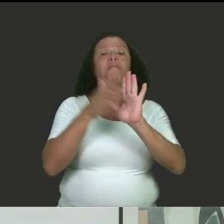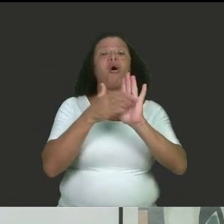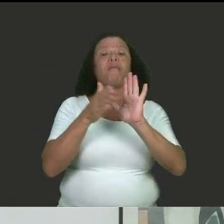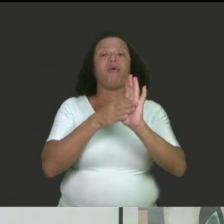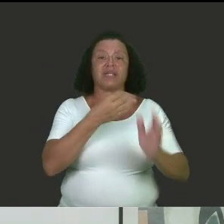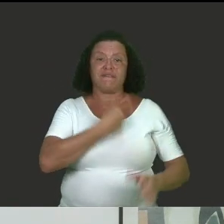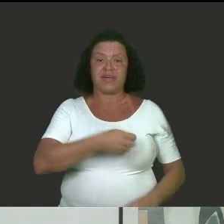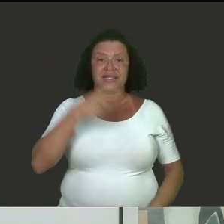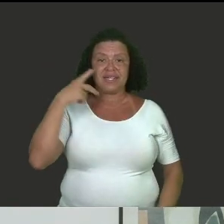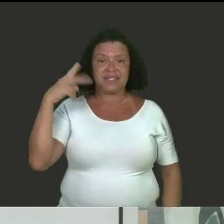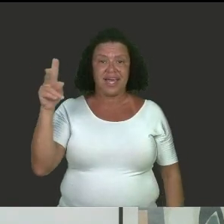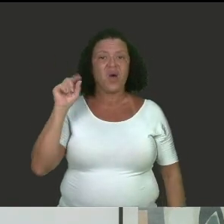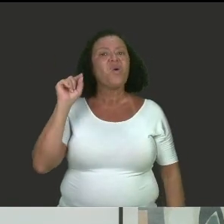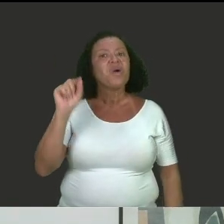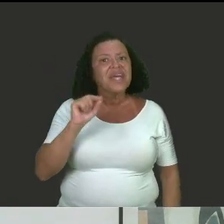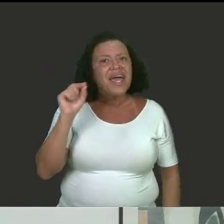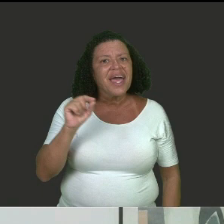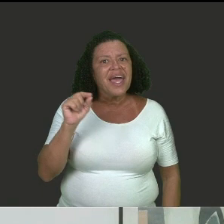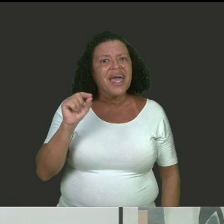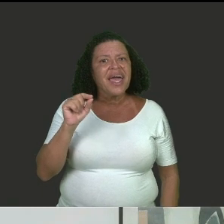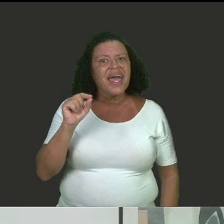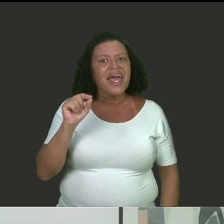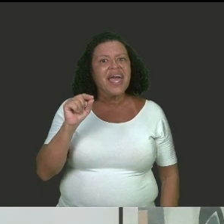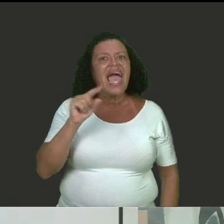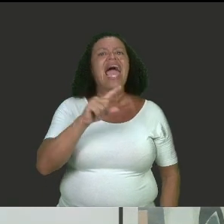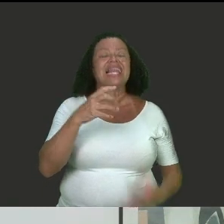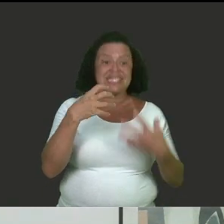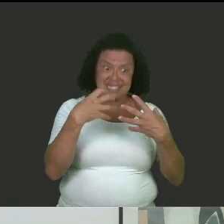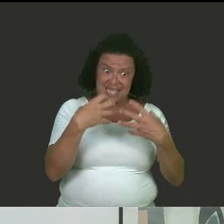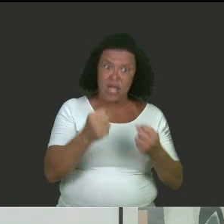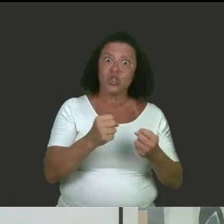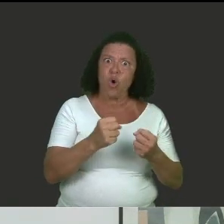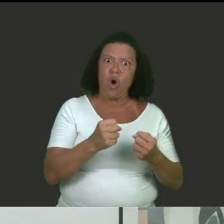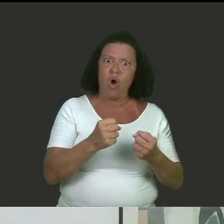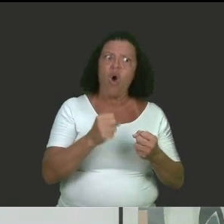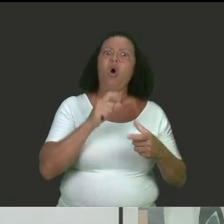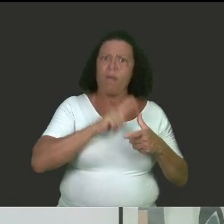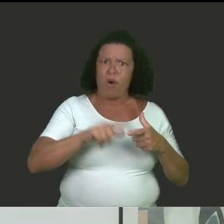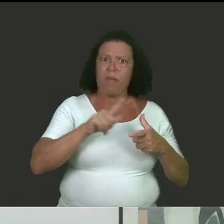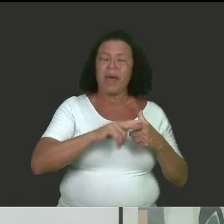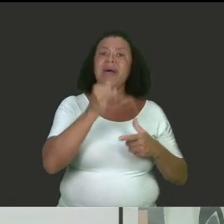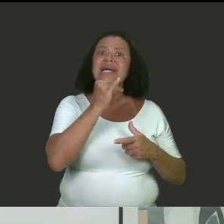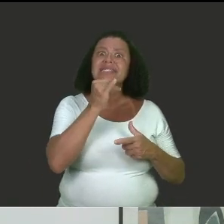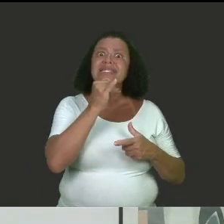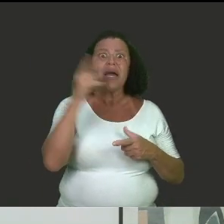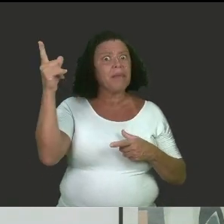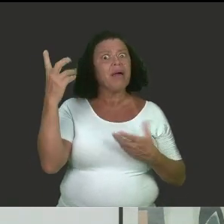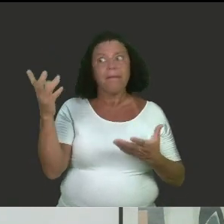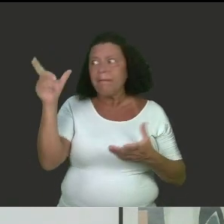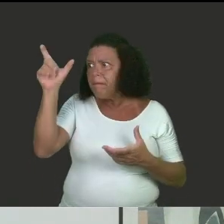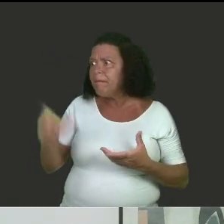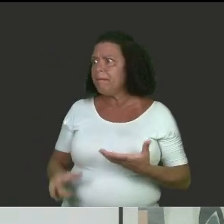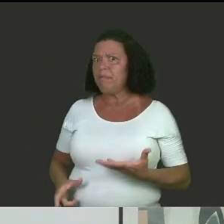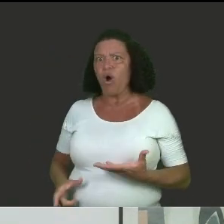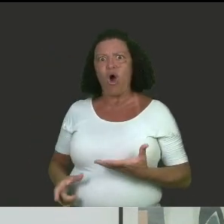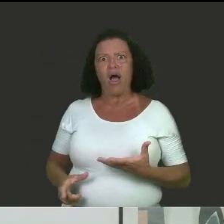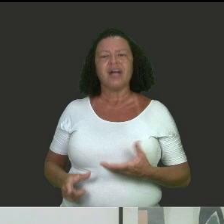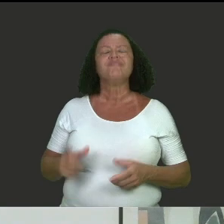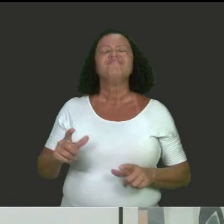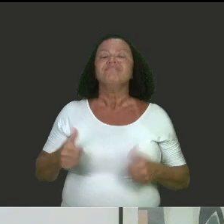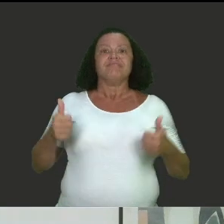ela conseguiu, através da resignação e da resiliência, um grande exemplo para a gente, dar a volta por cima,